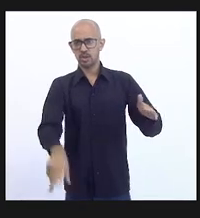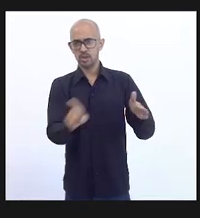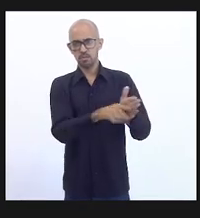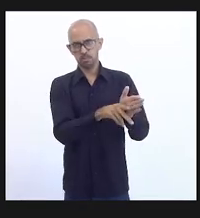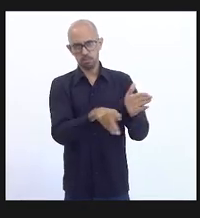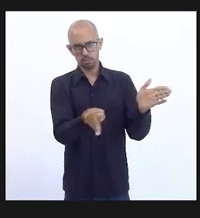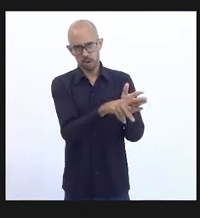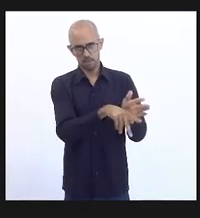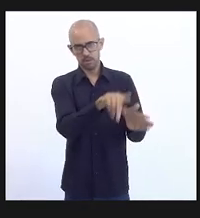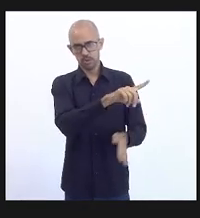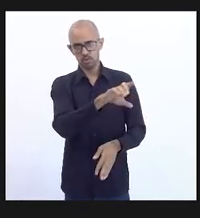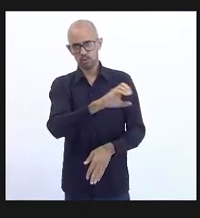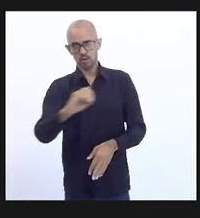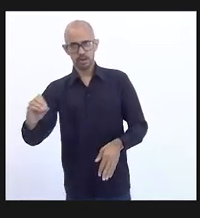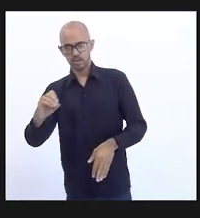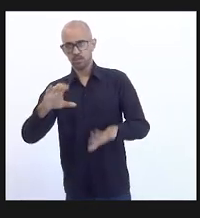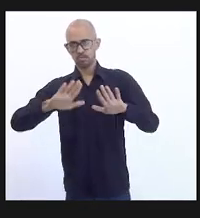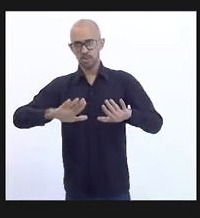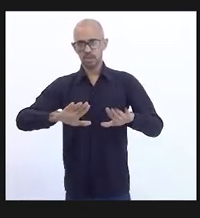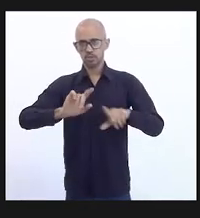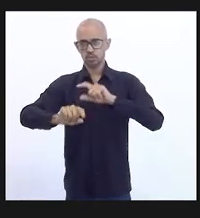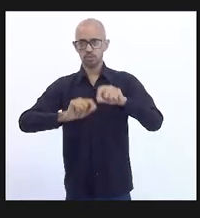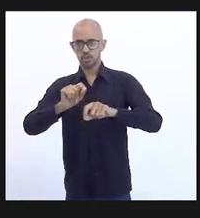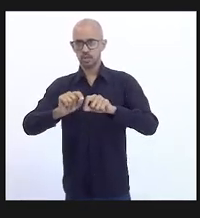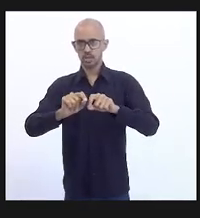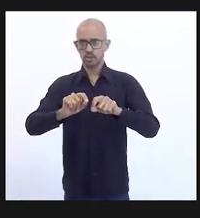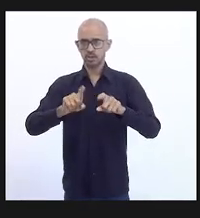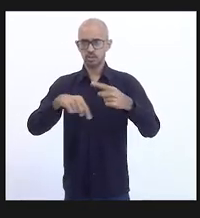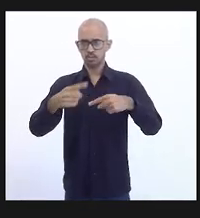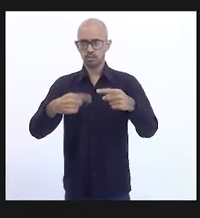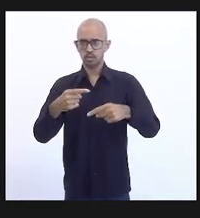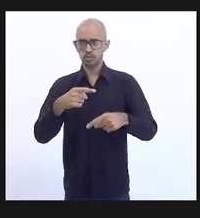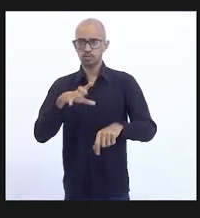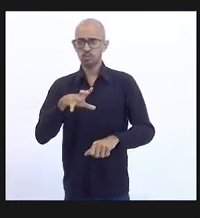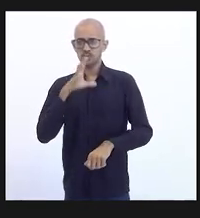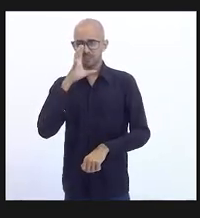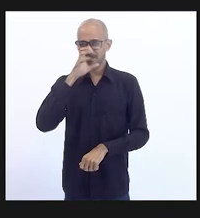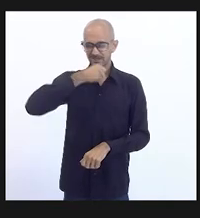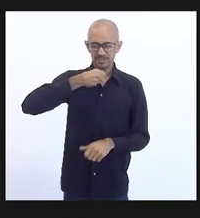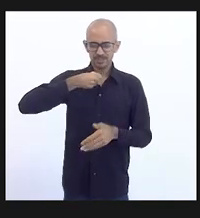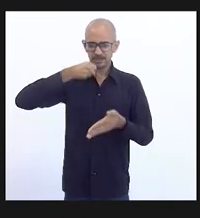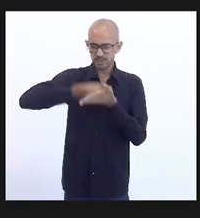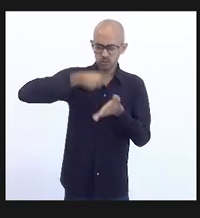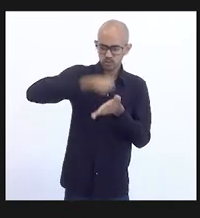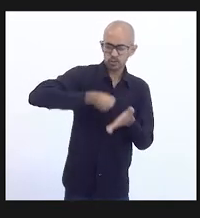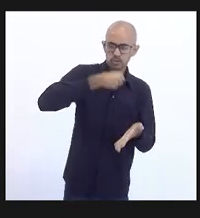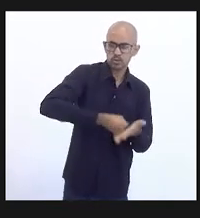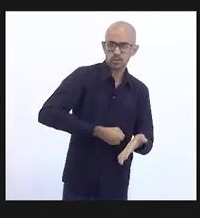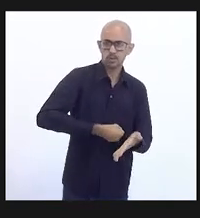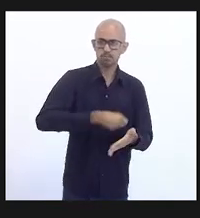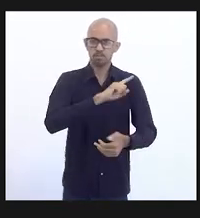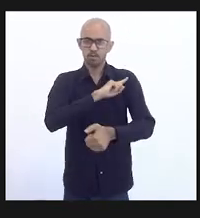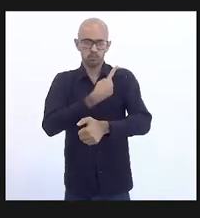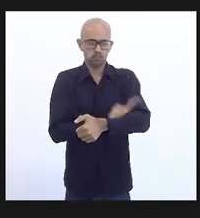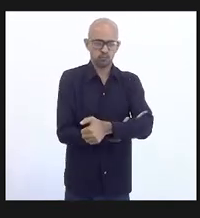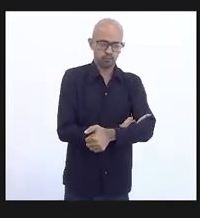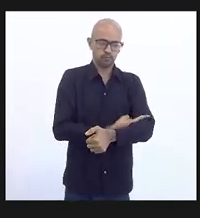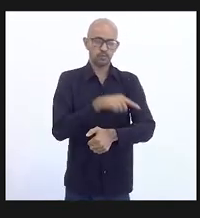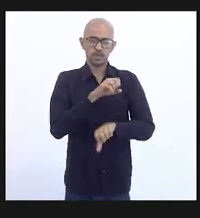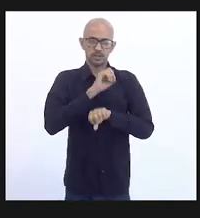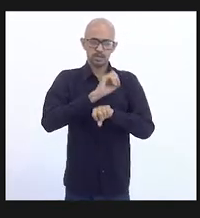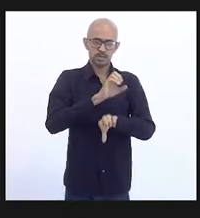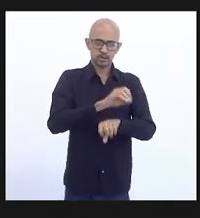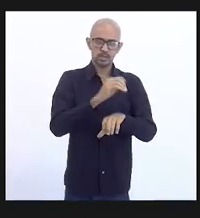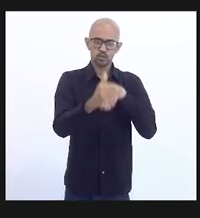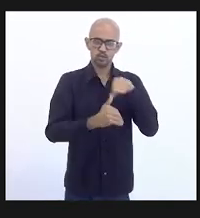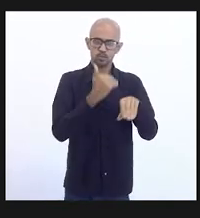Zona Oeste. Mas depois de muita resistência, depois de muitas batalhas para fortalecer esse ensino superior na Zona Oeste